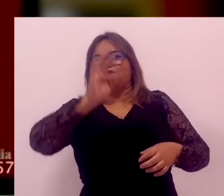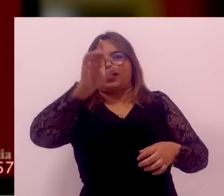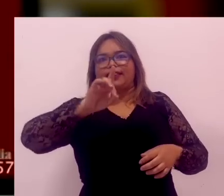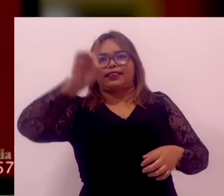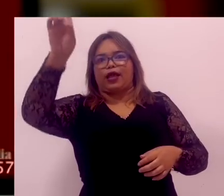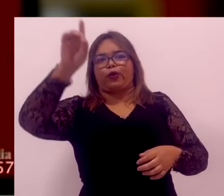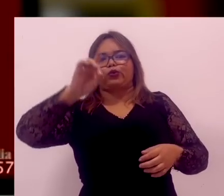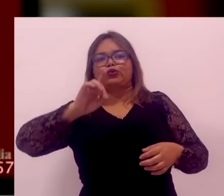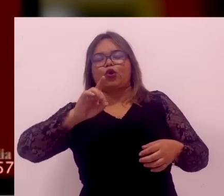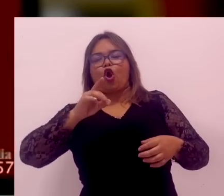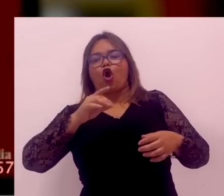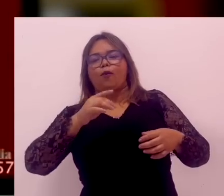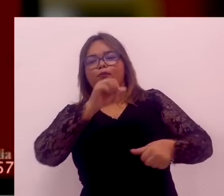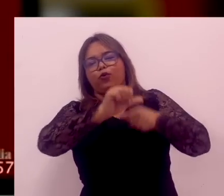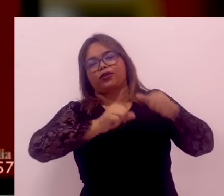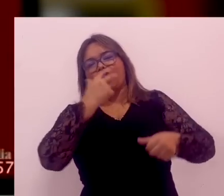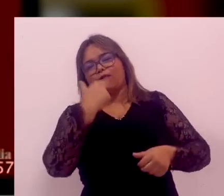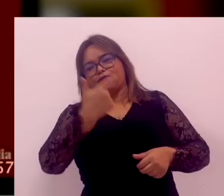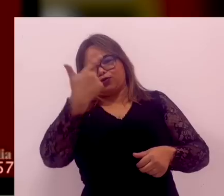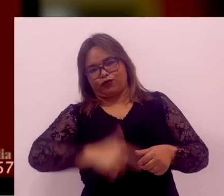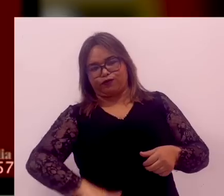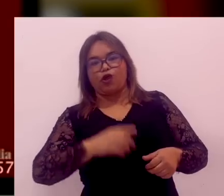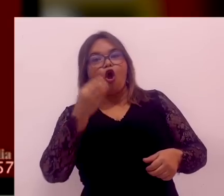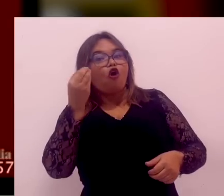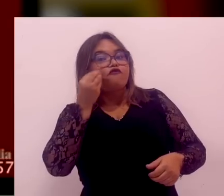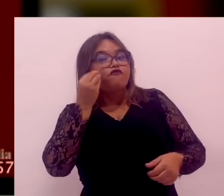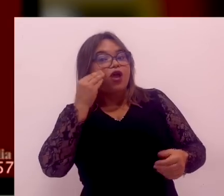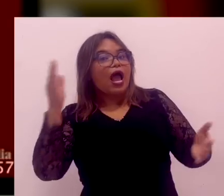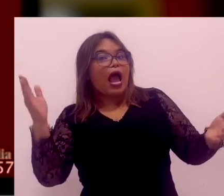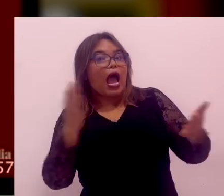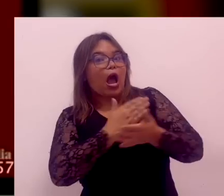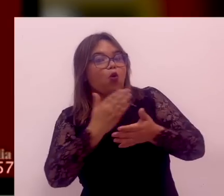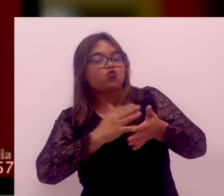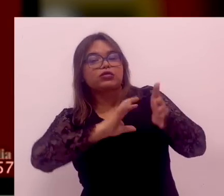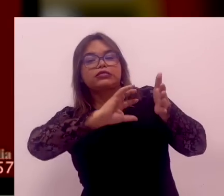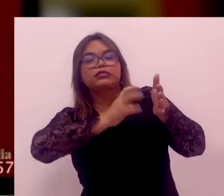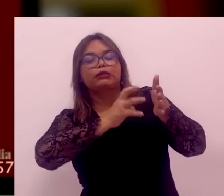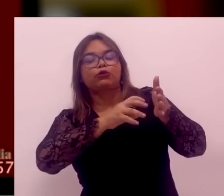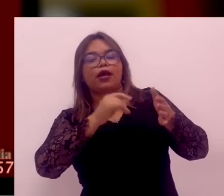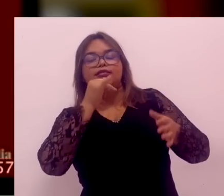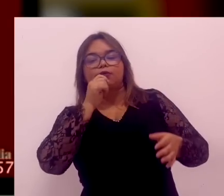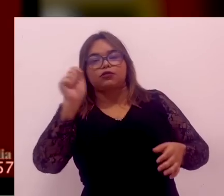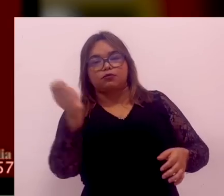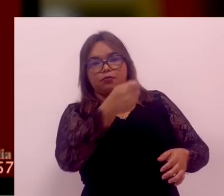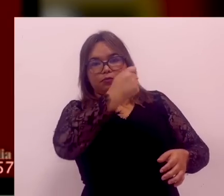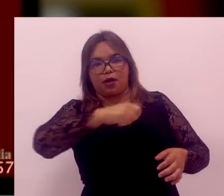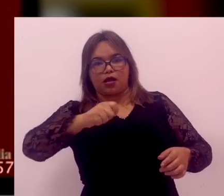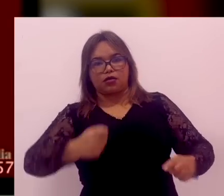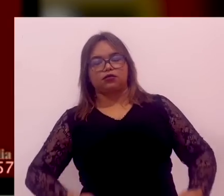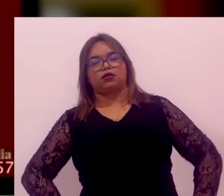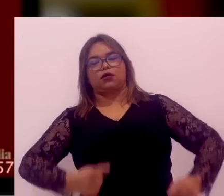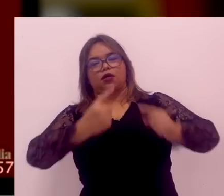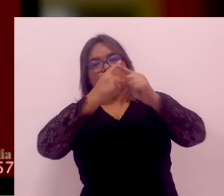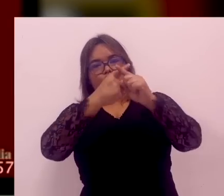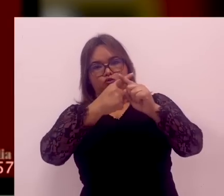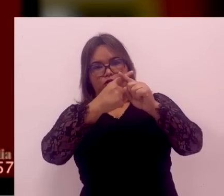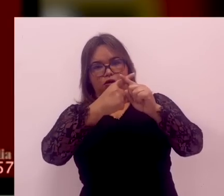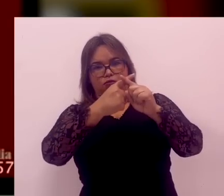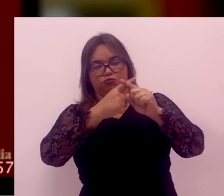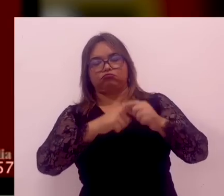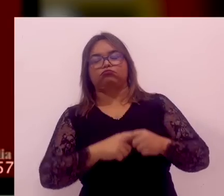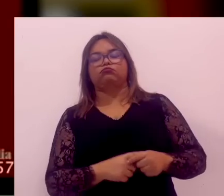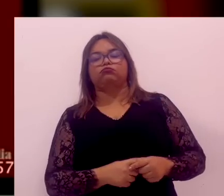ver onde a gente chega. As espadas cruzadas são parte dos símbolos, a cornucópia, o chifre da abundância. Nós